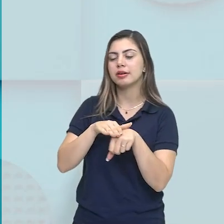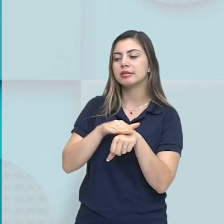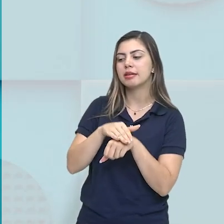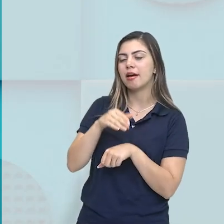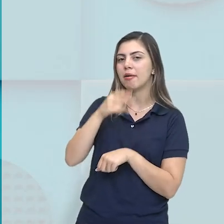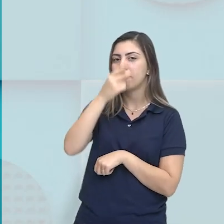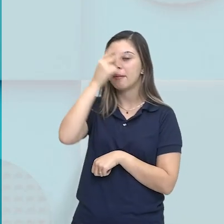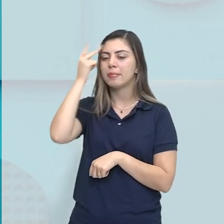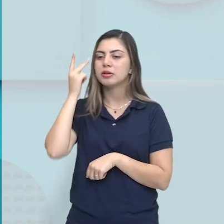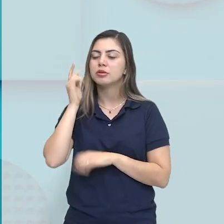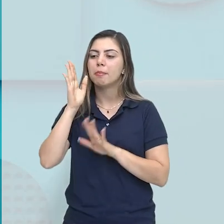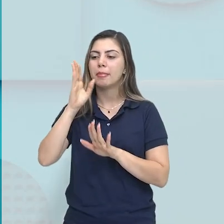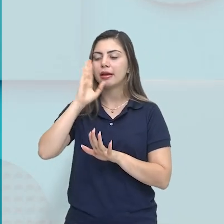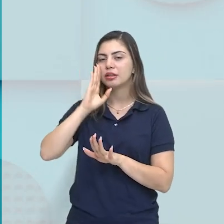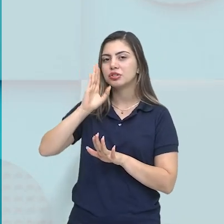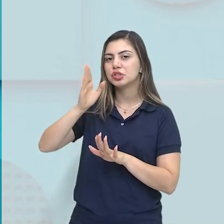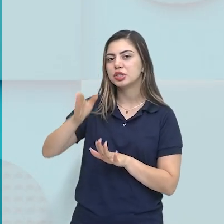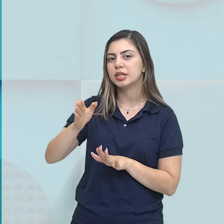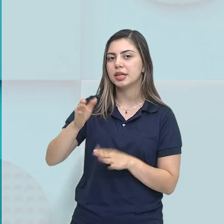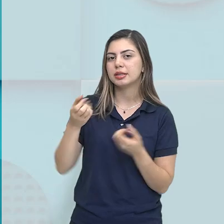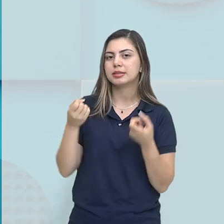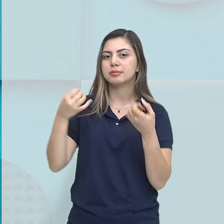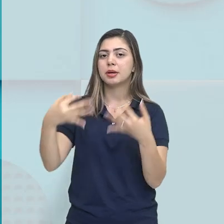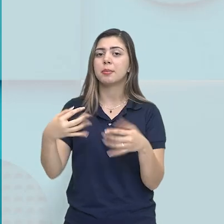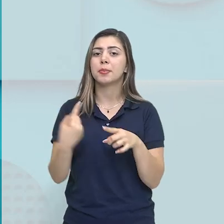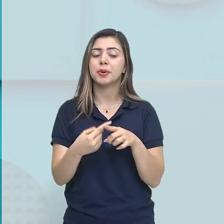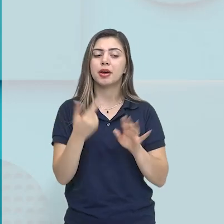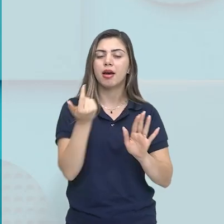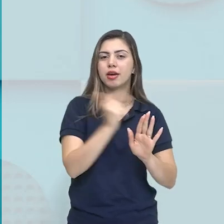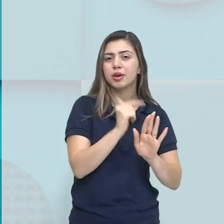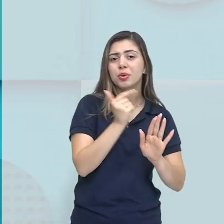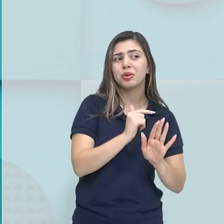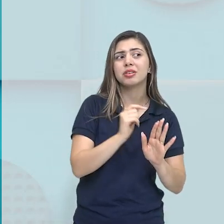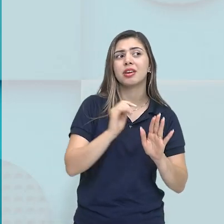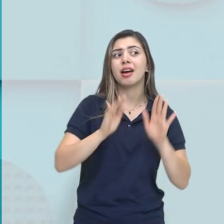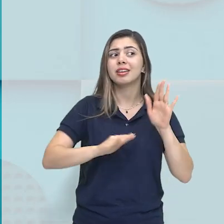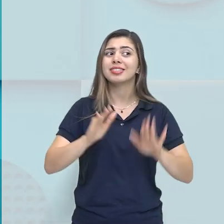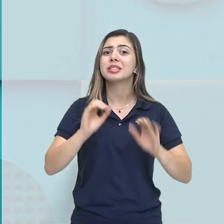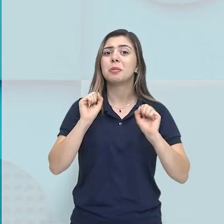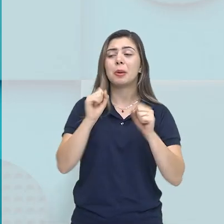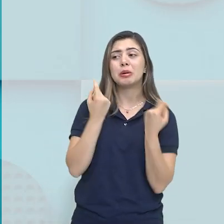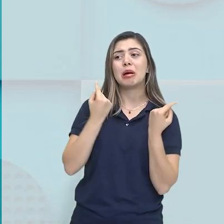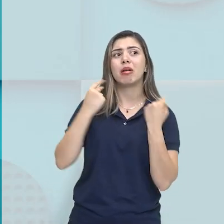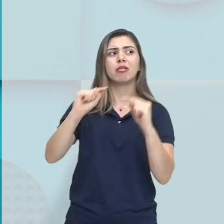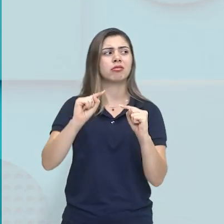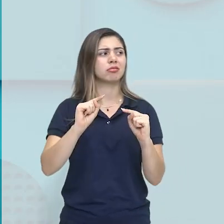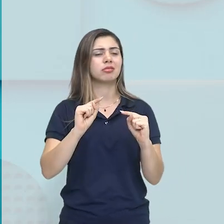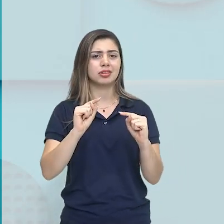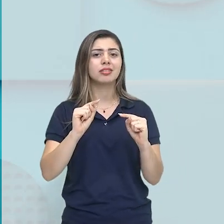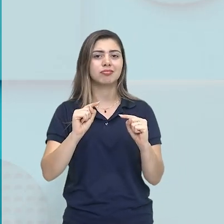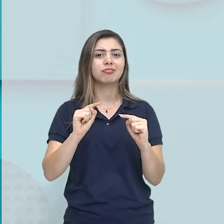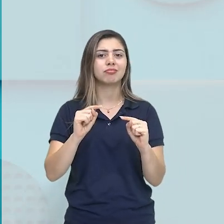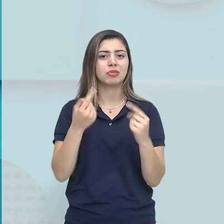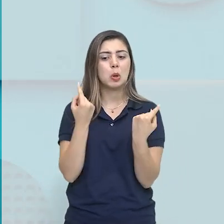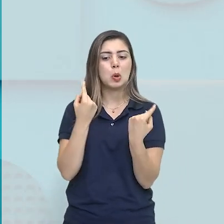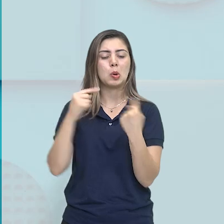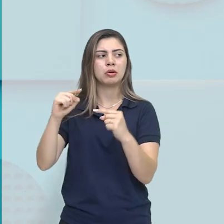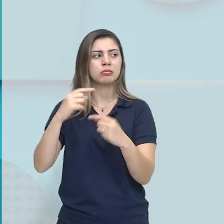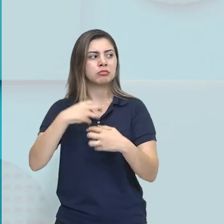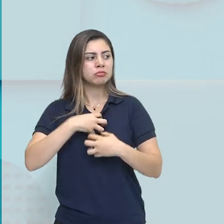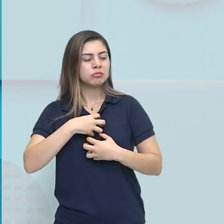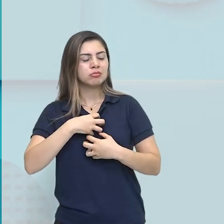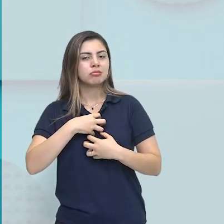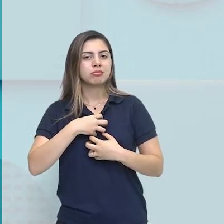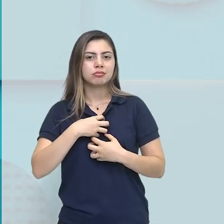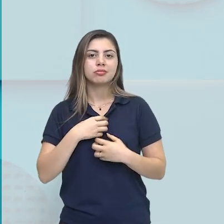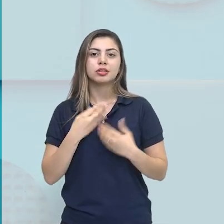forma indireta algo para essa pessoa. Porque a ironia, ela pode ofender, gente. A ironia, ela ofende. Então, a